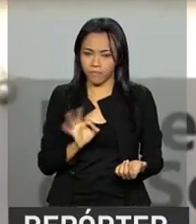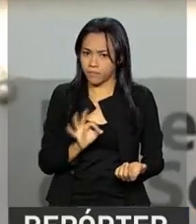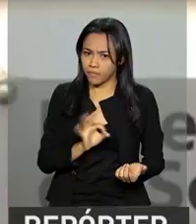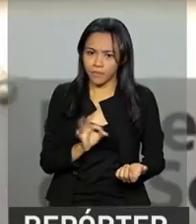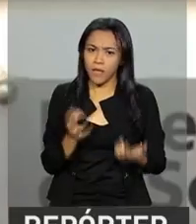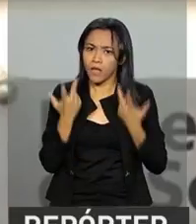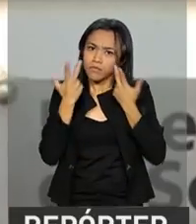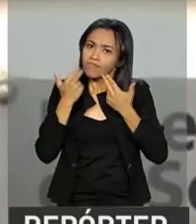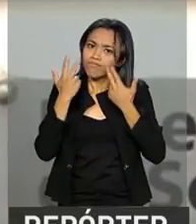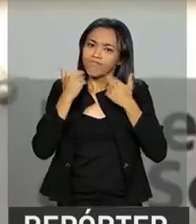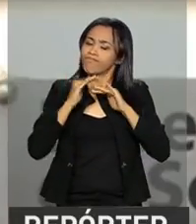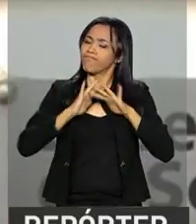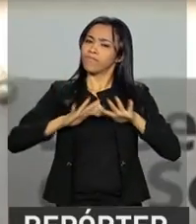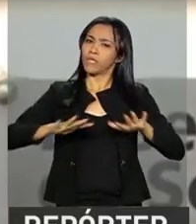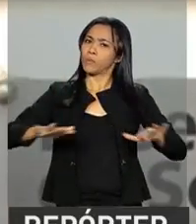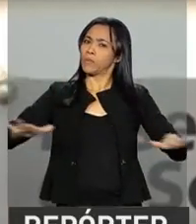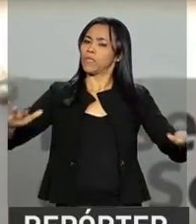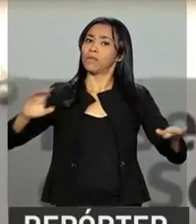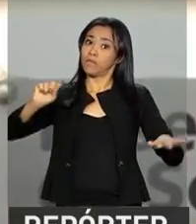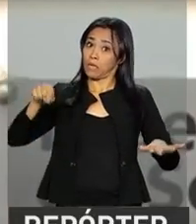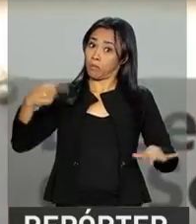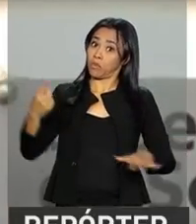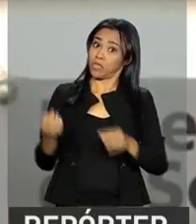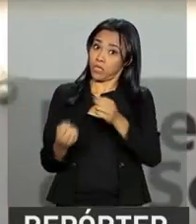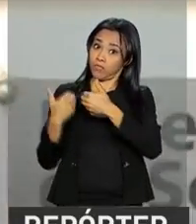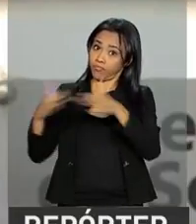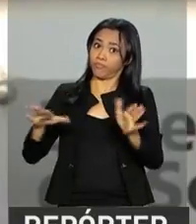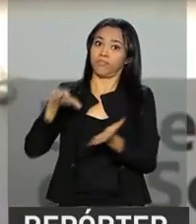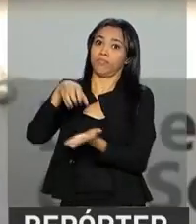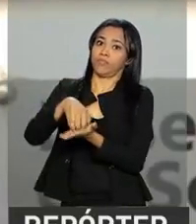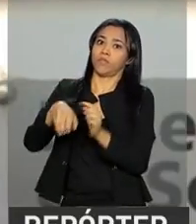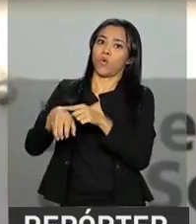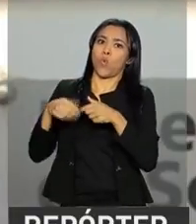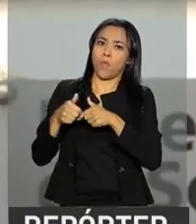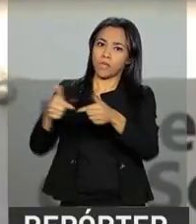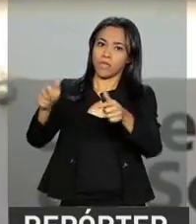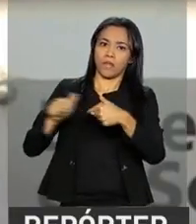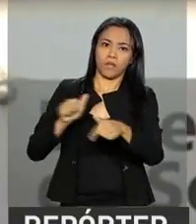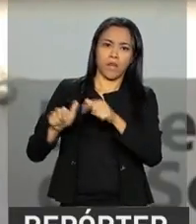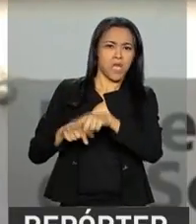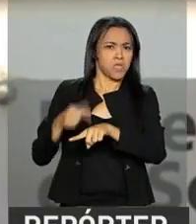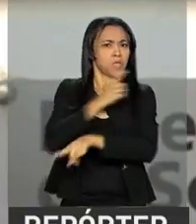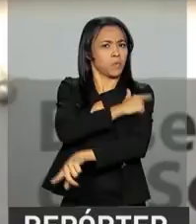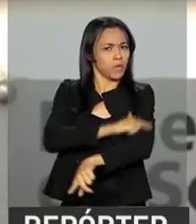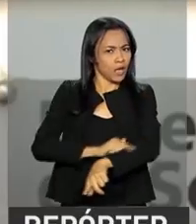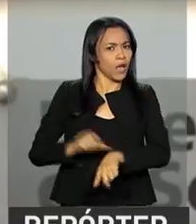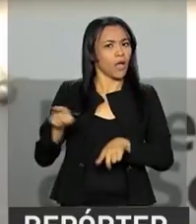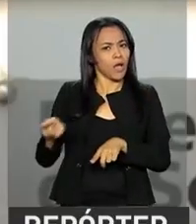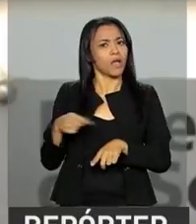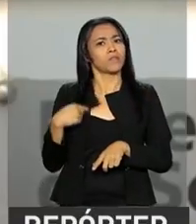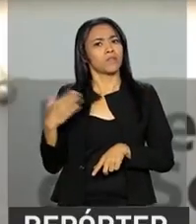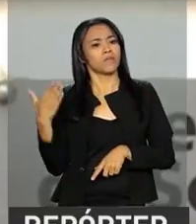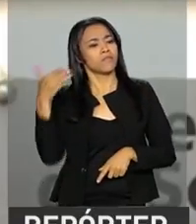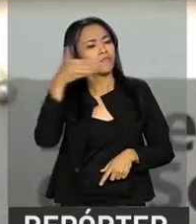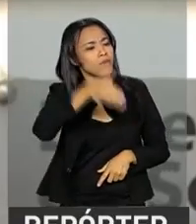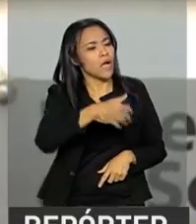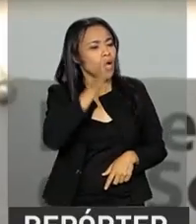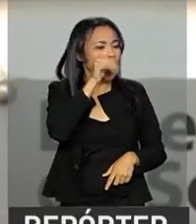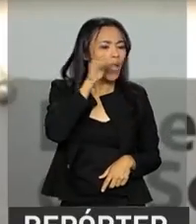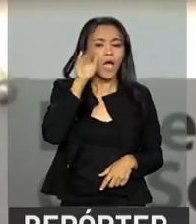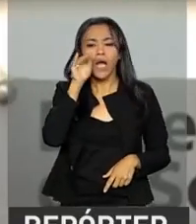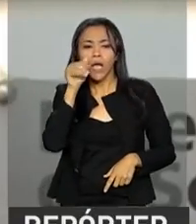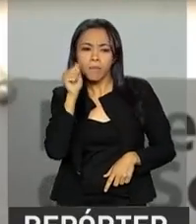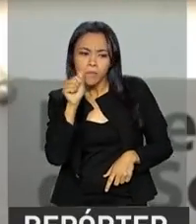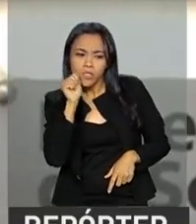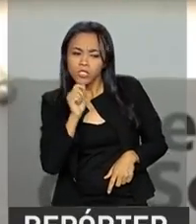É tranquilo. Depois que inauguraram essa base aqui. Eles são muito gentis, atendem todo mundo, vai à pracinha. Se tem alguma